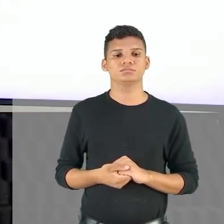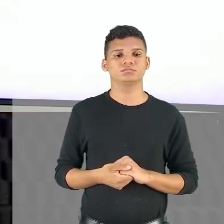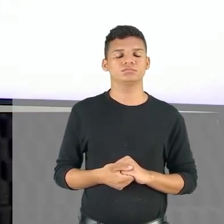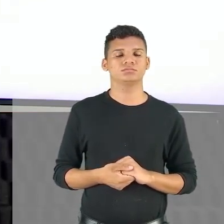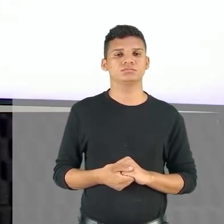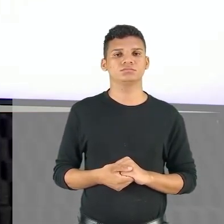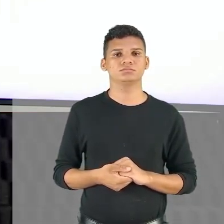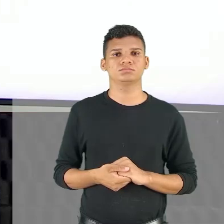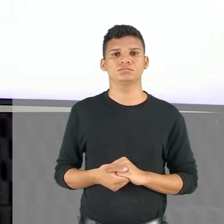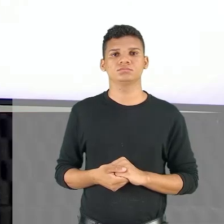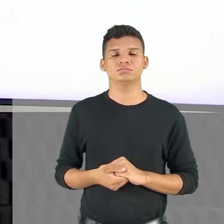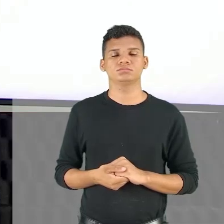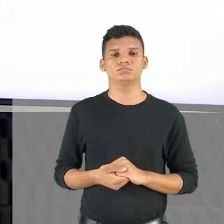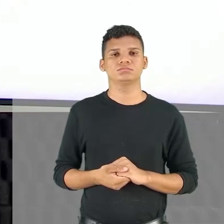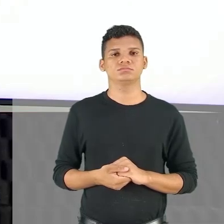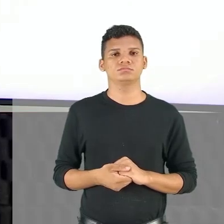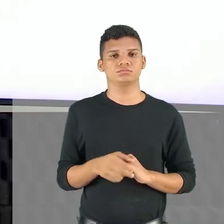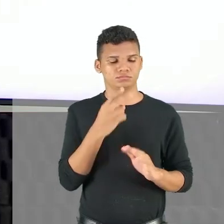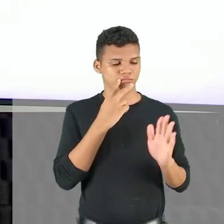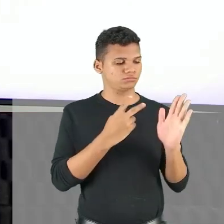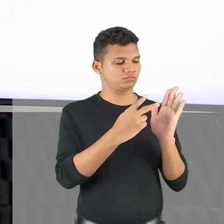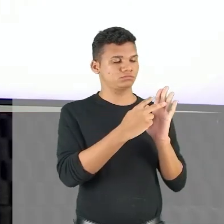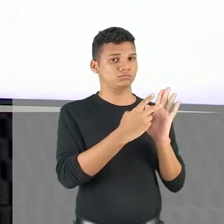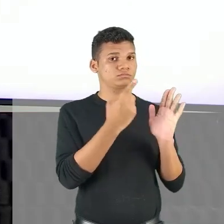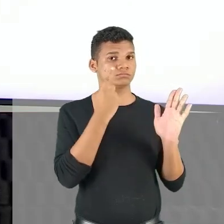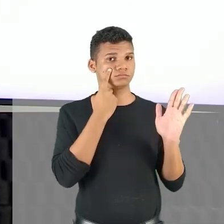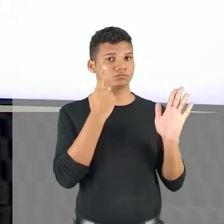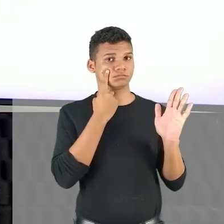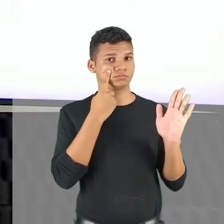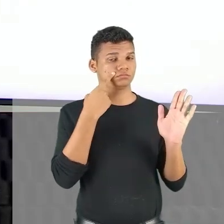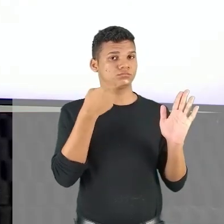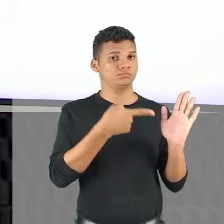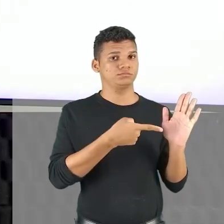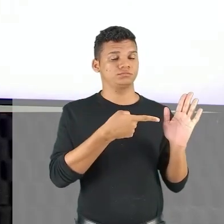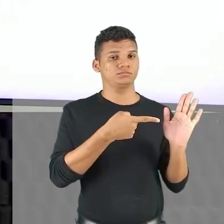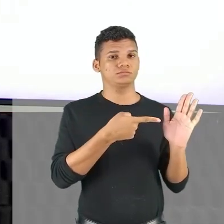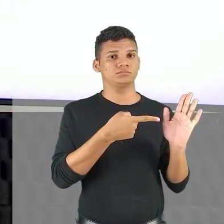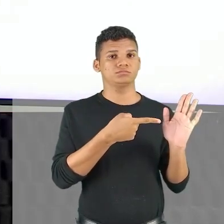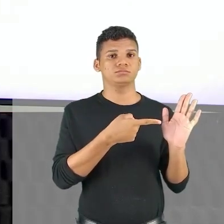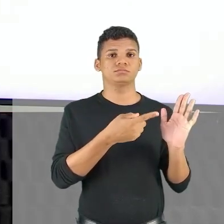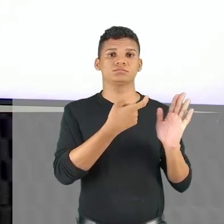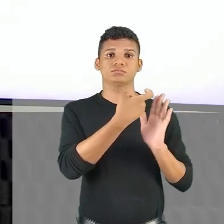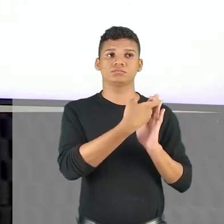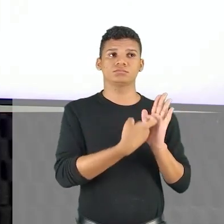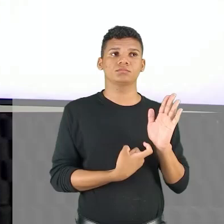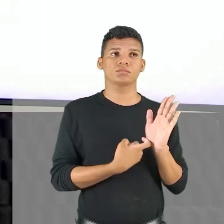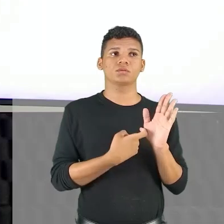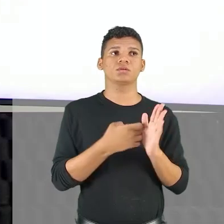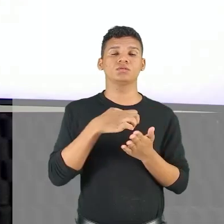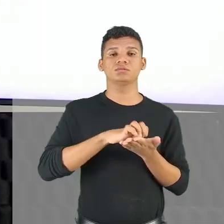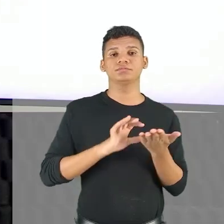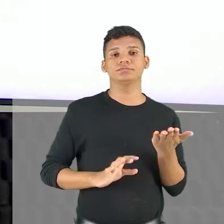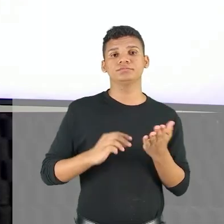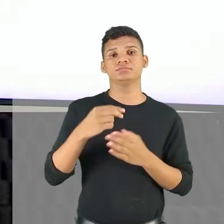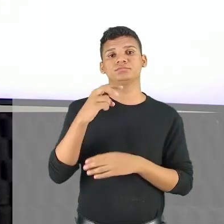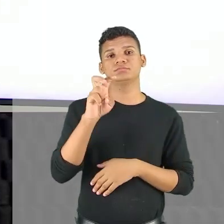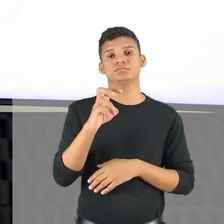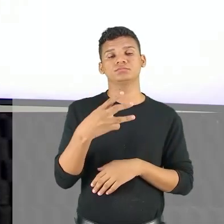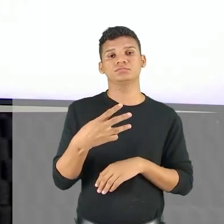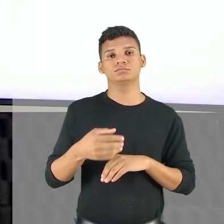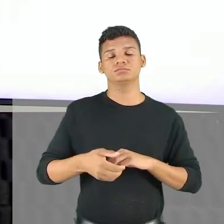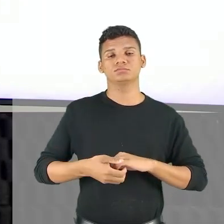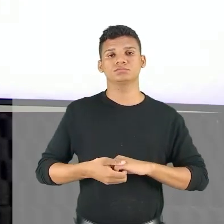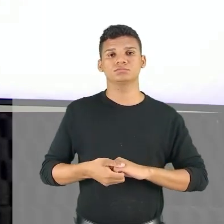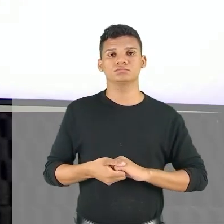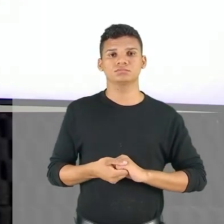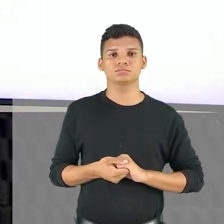lloraba tanto que sus lágrimas eran como la lluvia, que lo riega todo. El término destacado